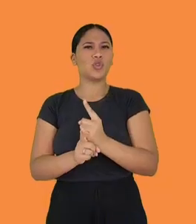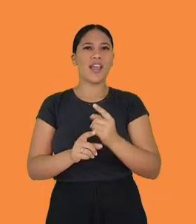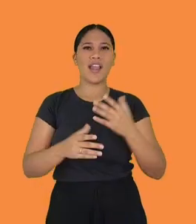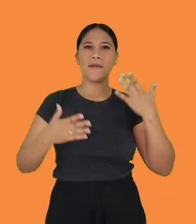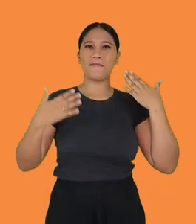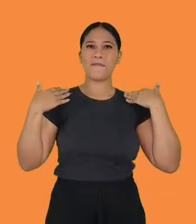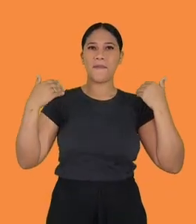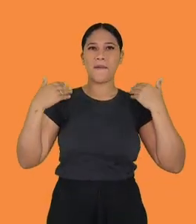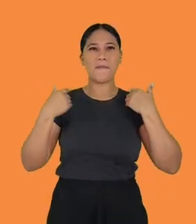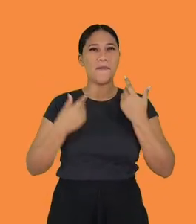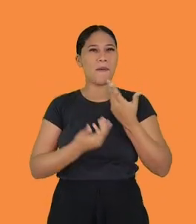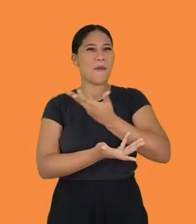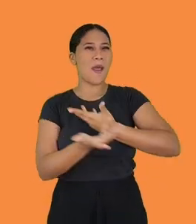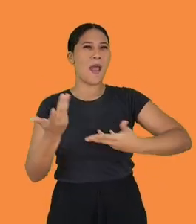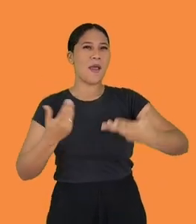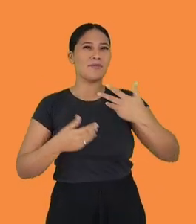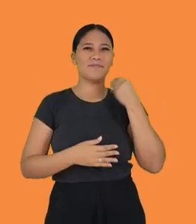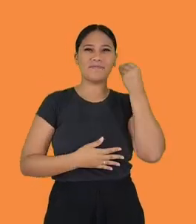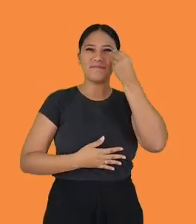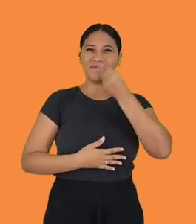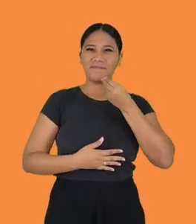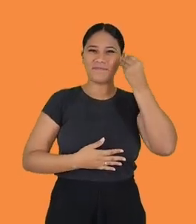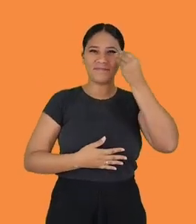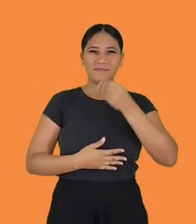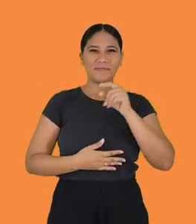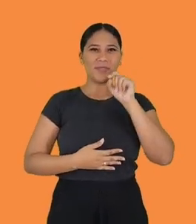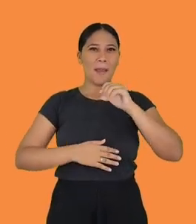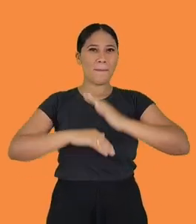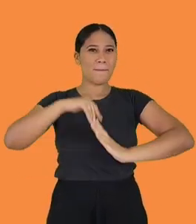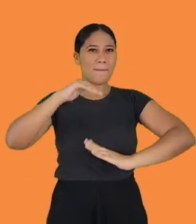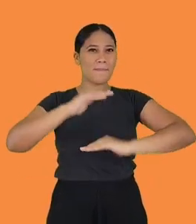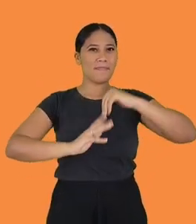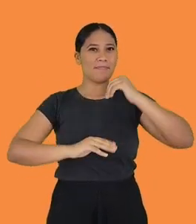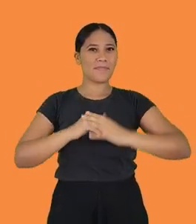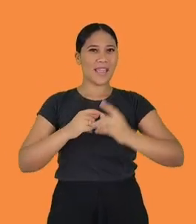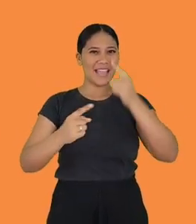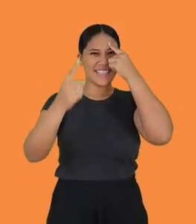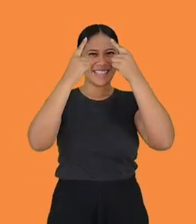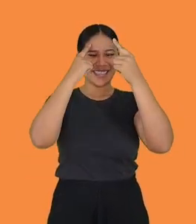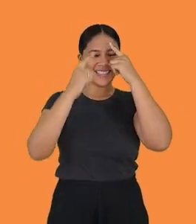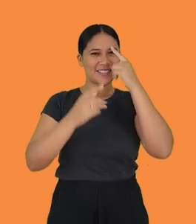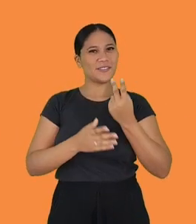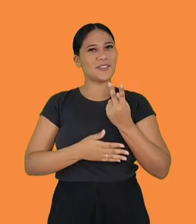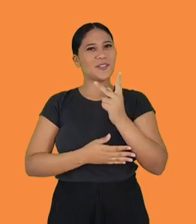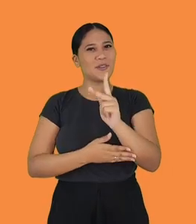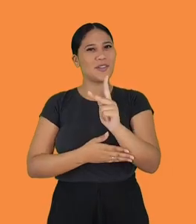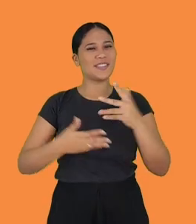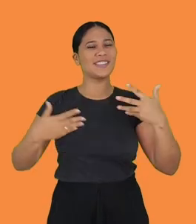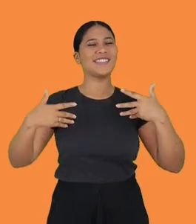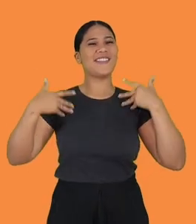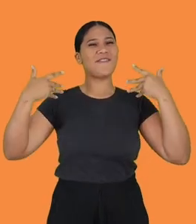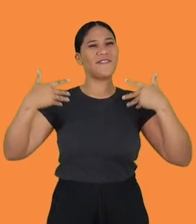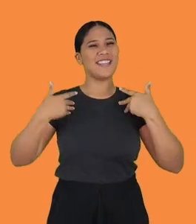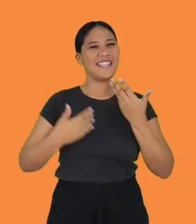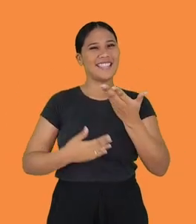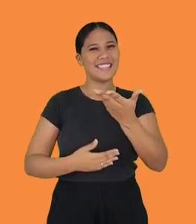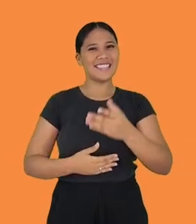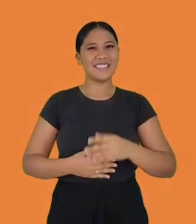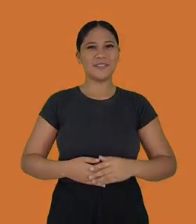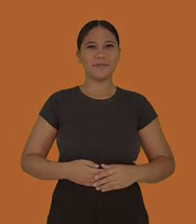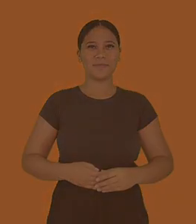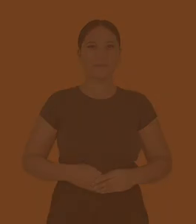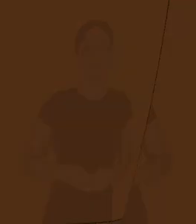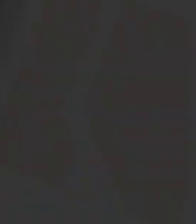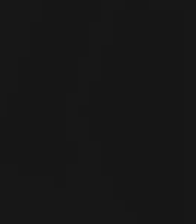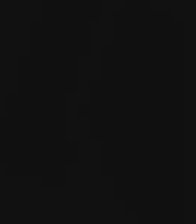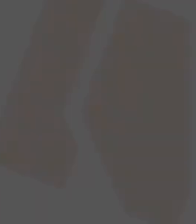para descobrir e explorar suas habilidades, ampliando seus horizontes e desenvolvendo sua criatividade.